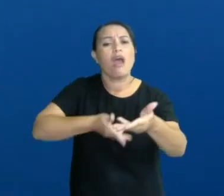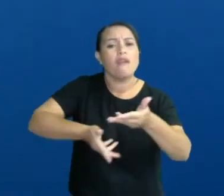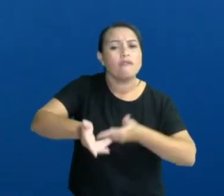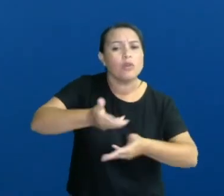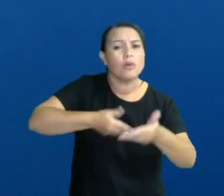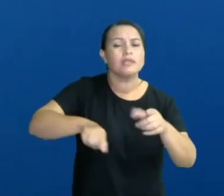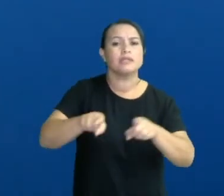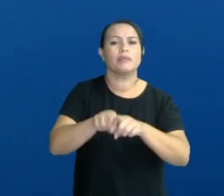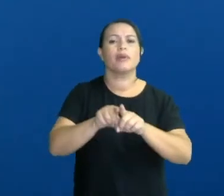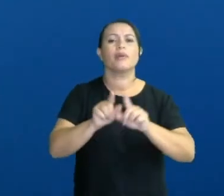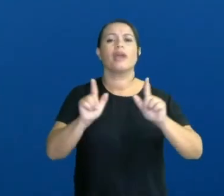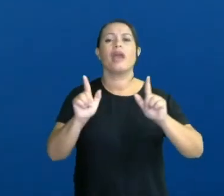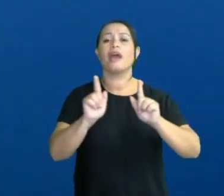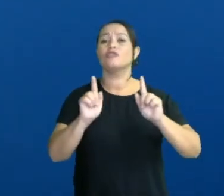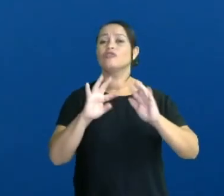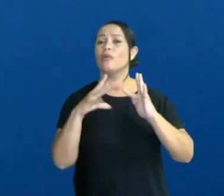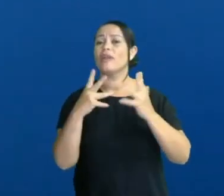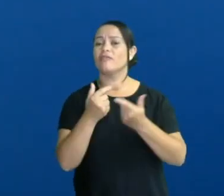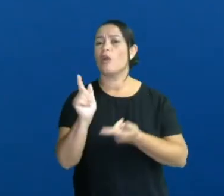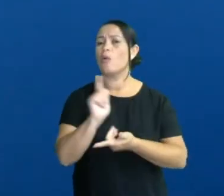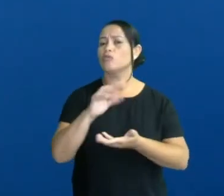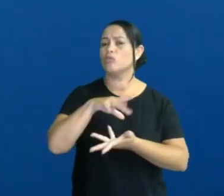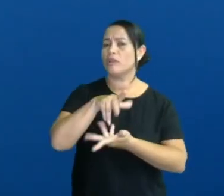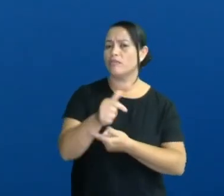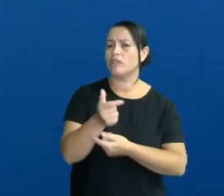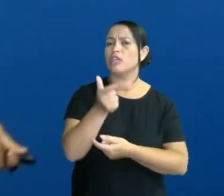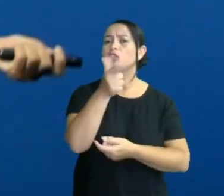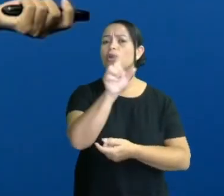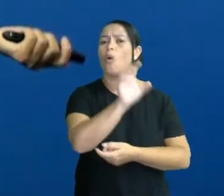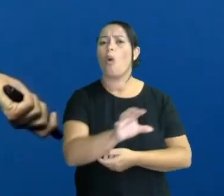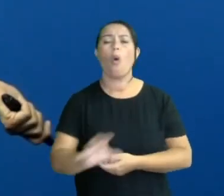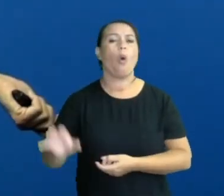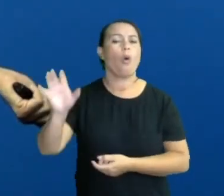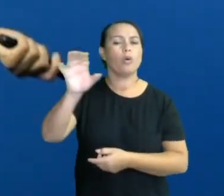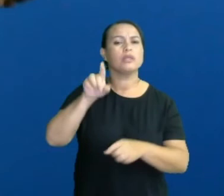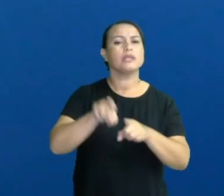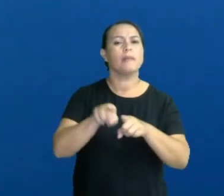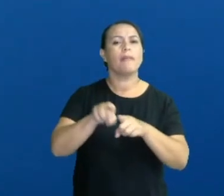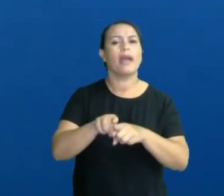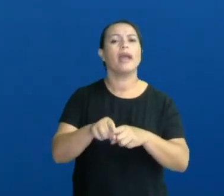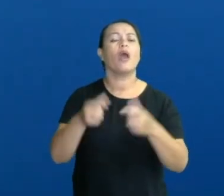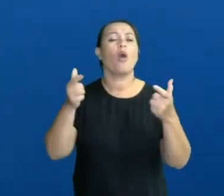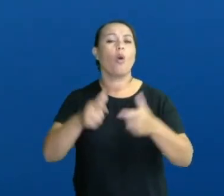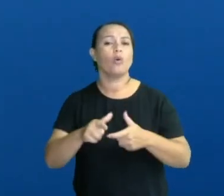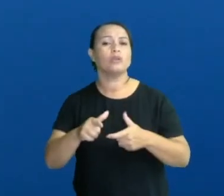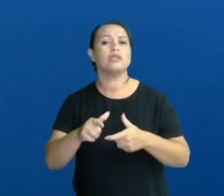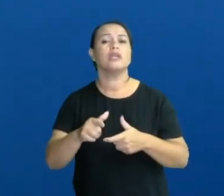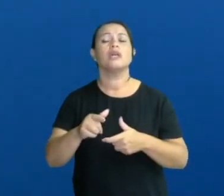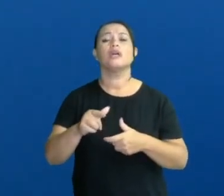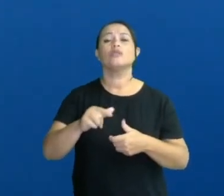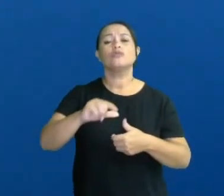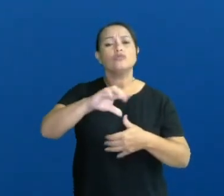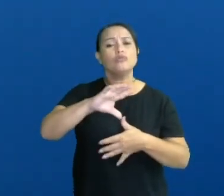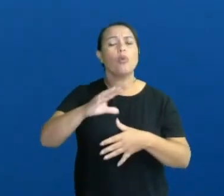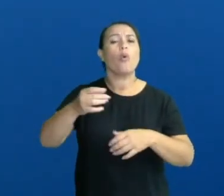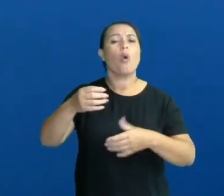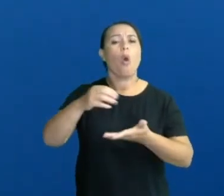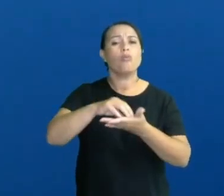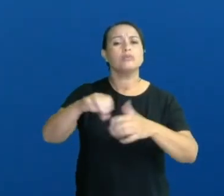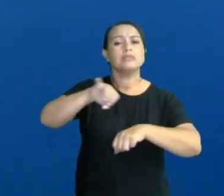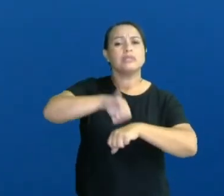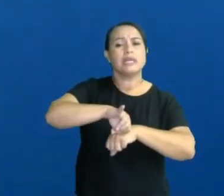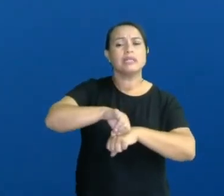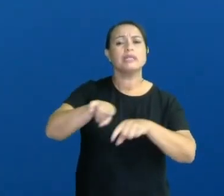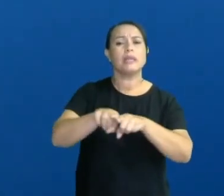a geografia de outras partes tanto do continente europeu quanto de outros povos por